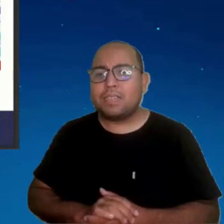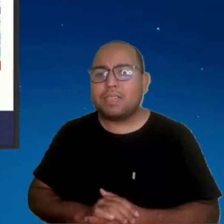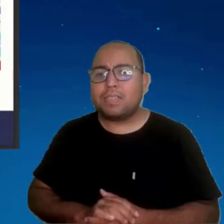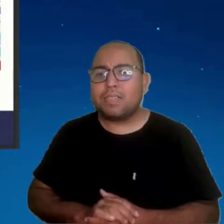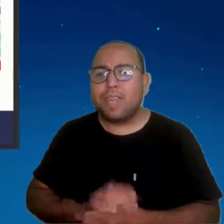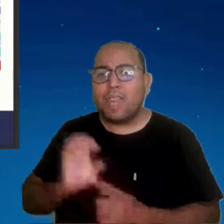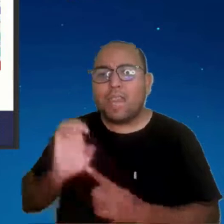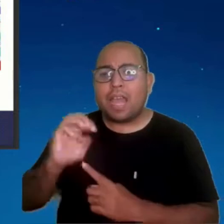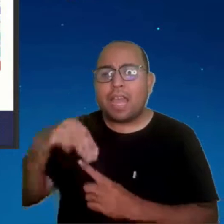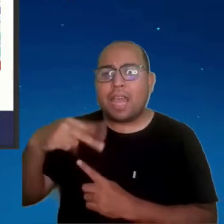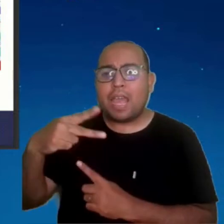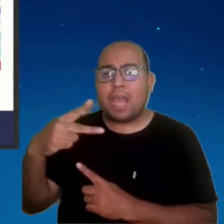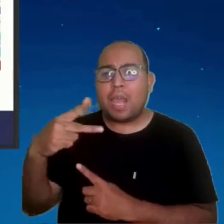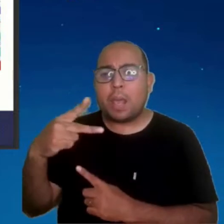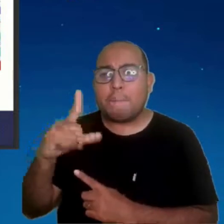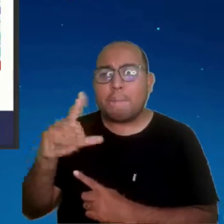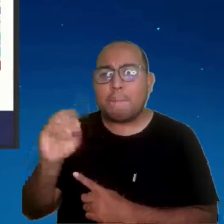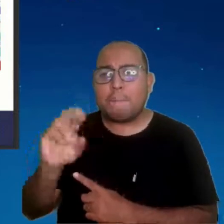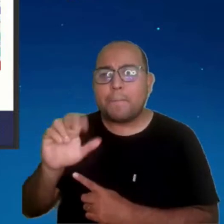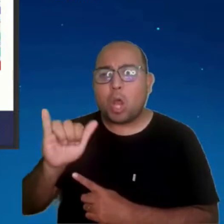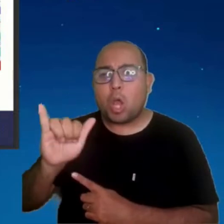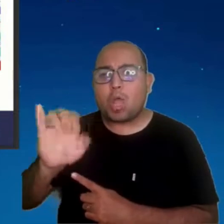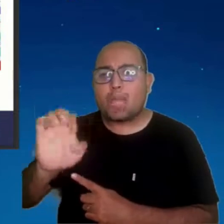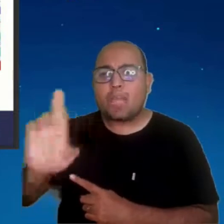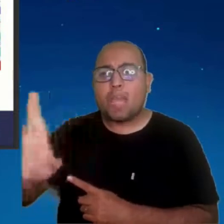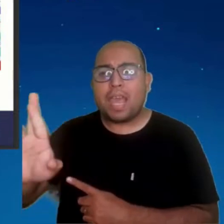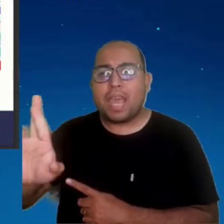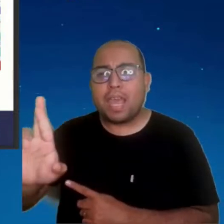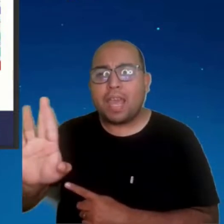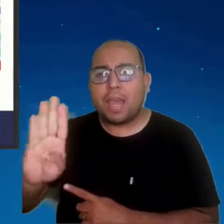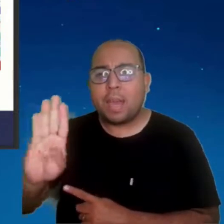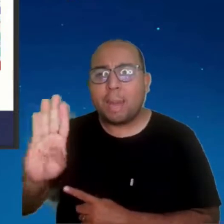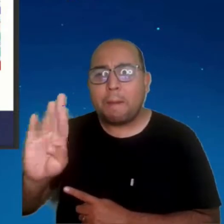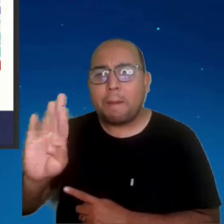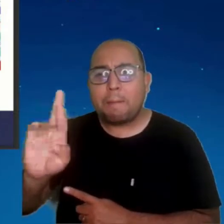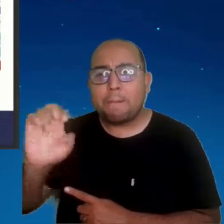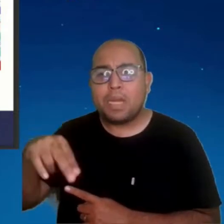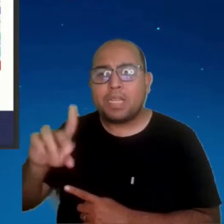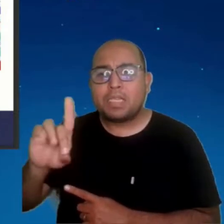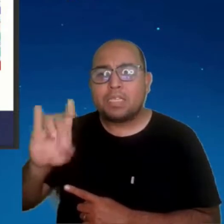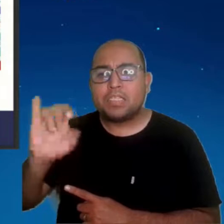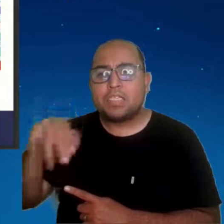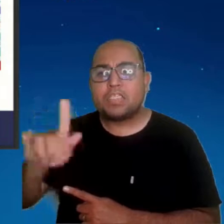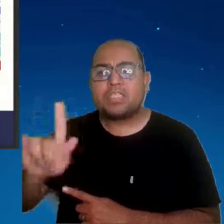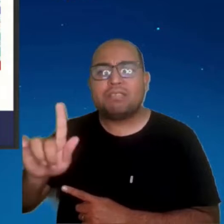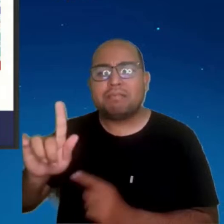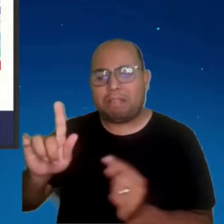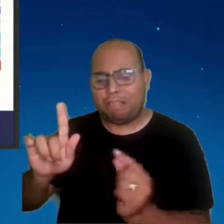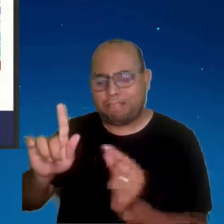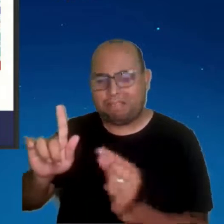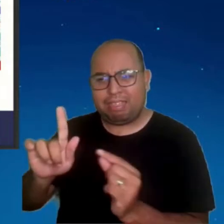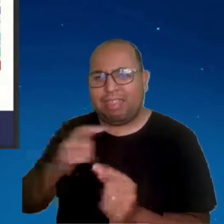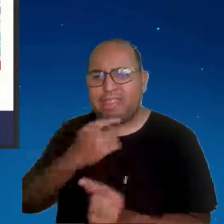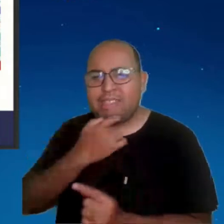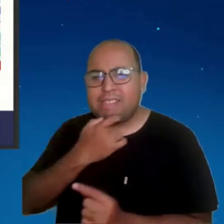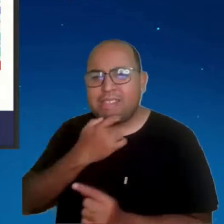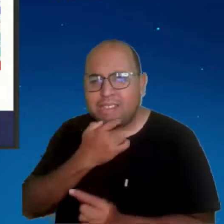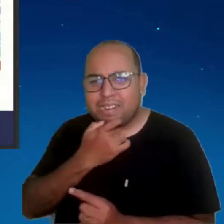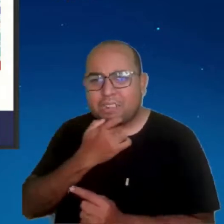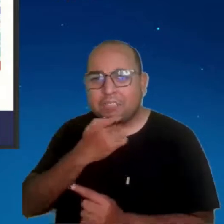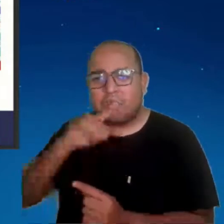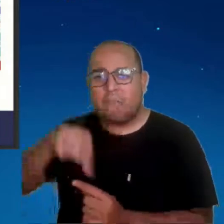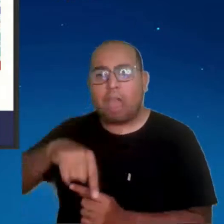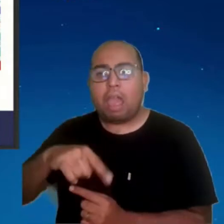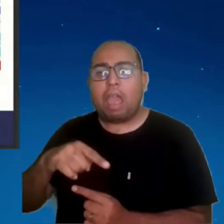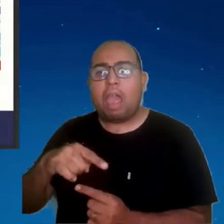Várias palavras em inglês. Sempre são em inglês porque os movimentos vêm dos outros países, né? É empoderar a